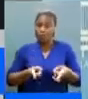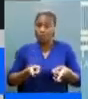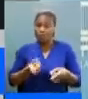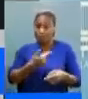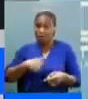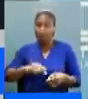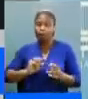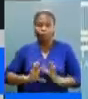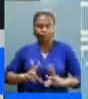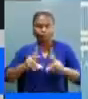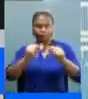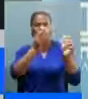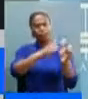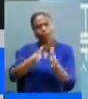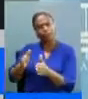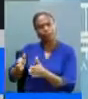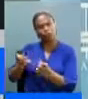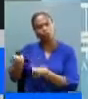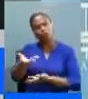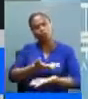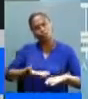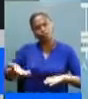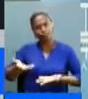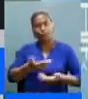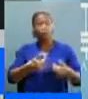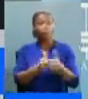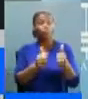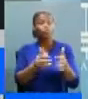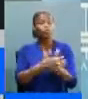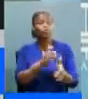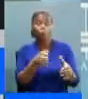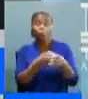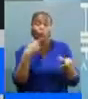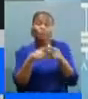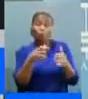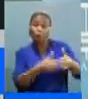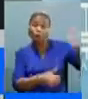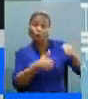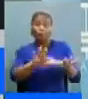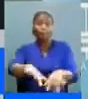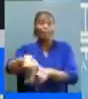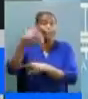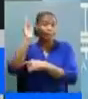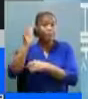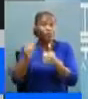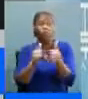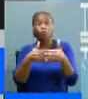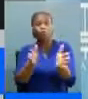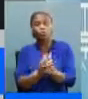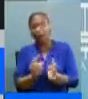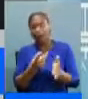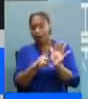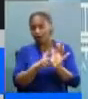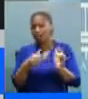começarmos a desenvolver um processo negocial com toda a oposição, com o Parlamento, com todos, para termos uma lei